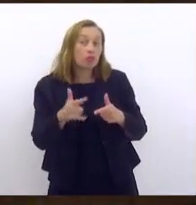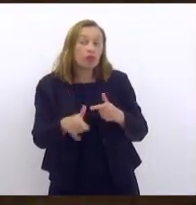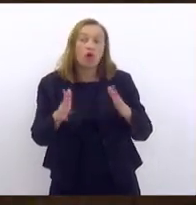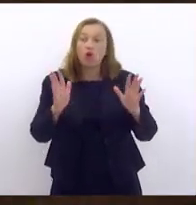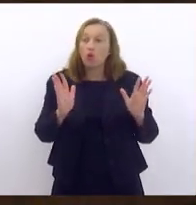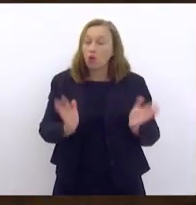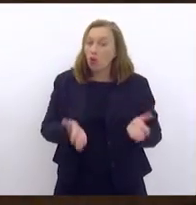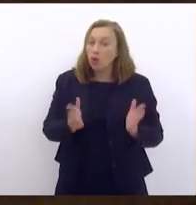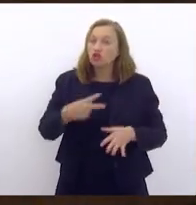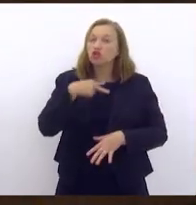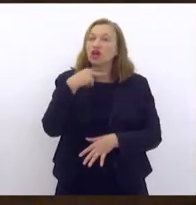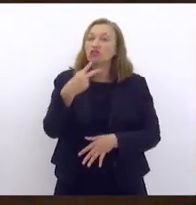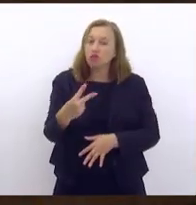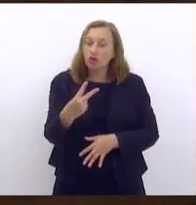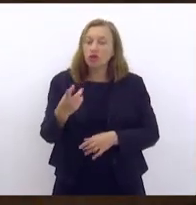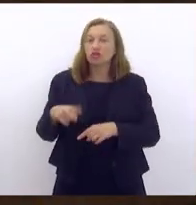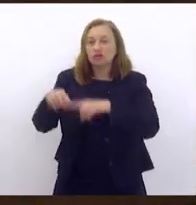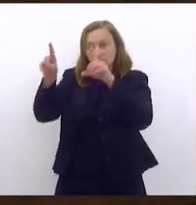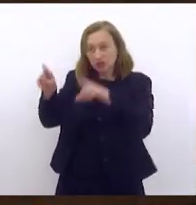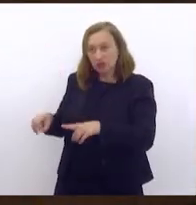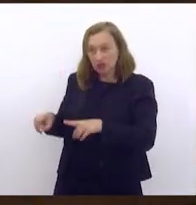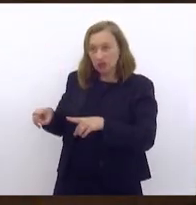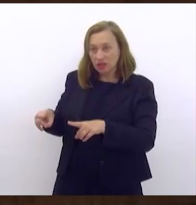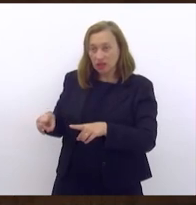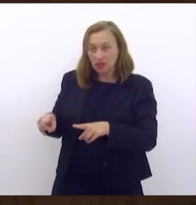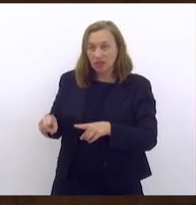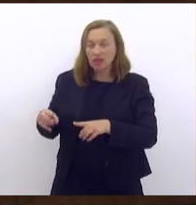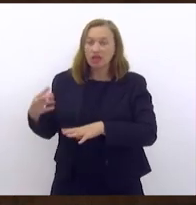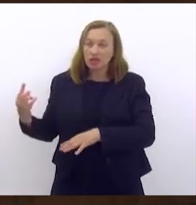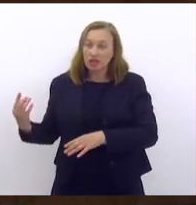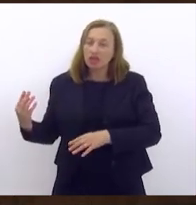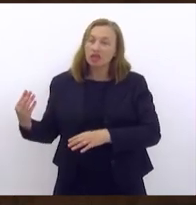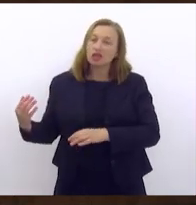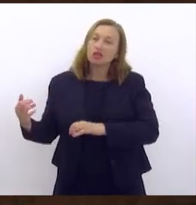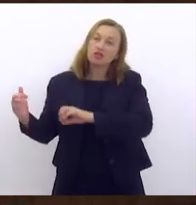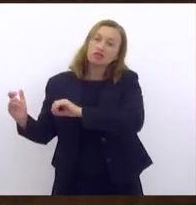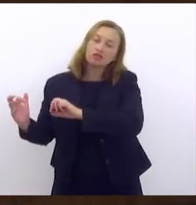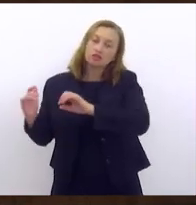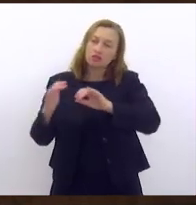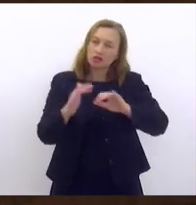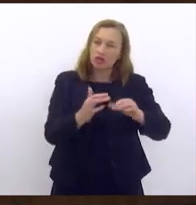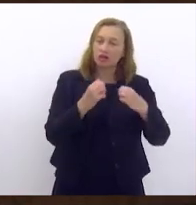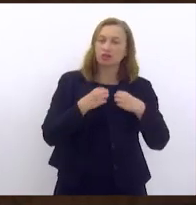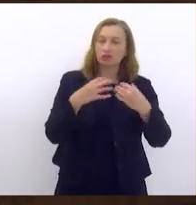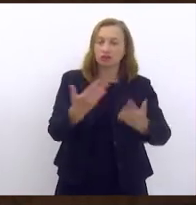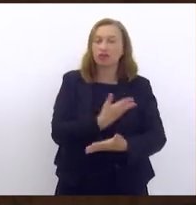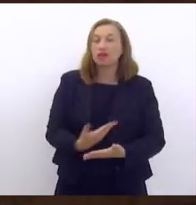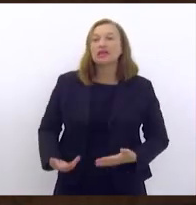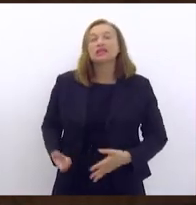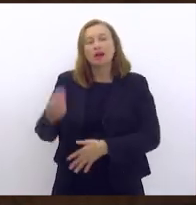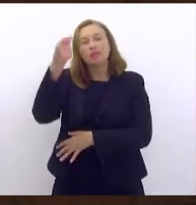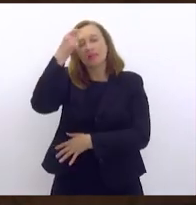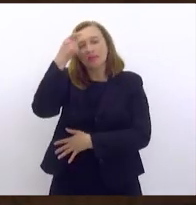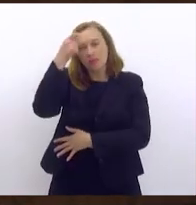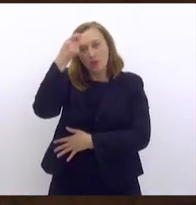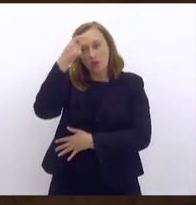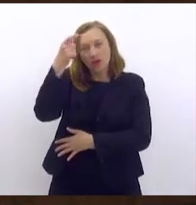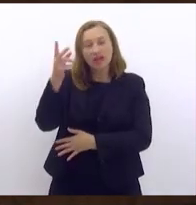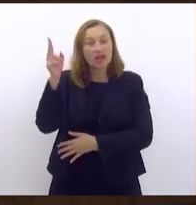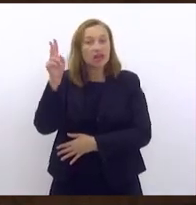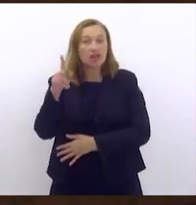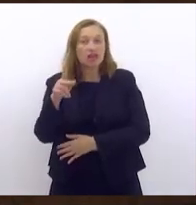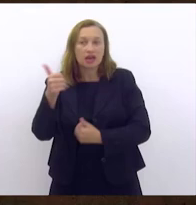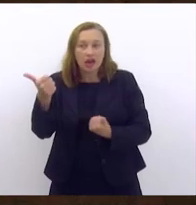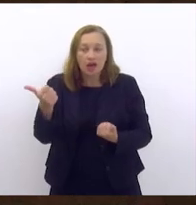na voz dos servidores que aqui compareceram, eles trouxeram essa memória e contam com